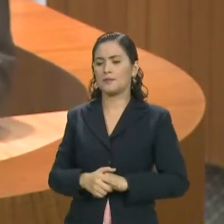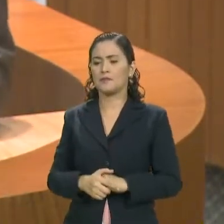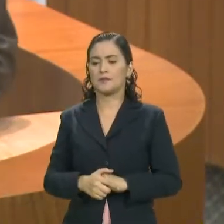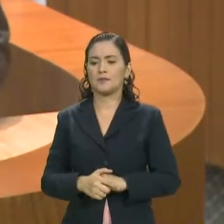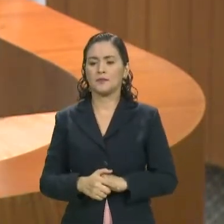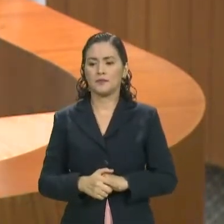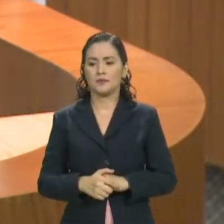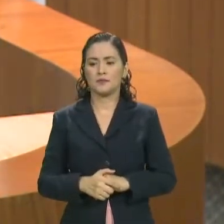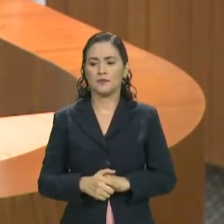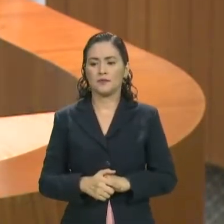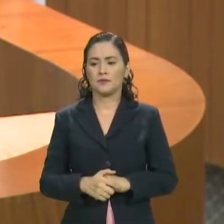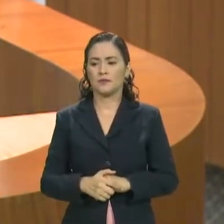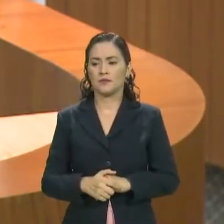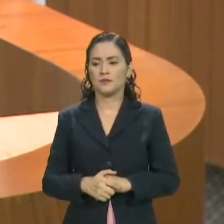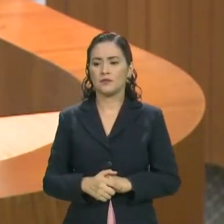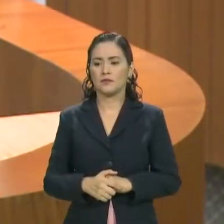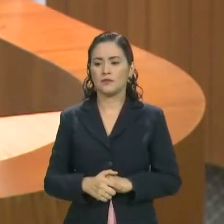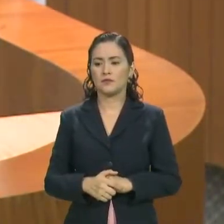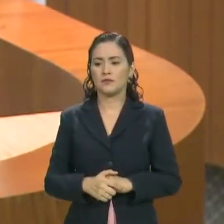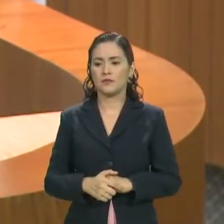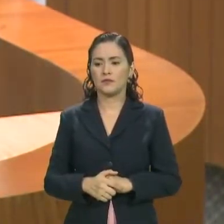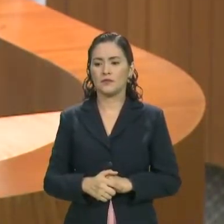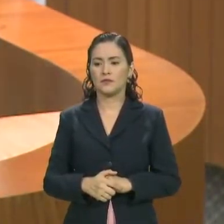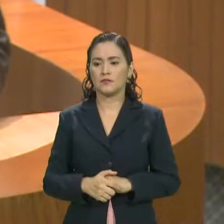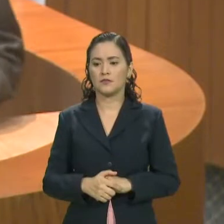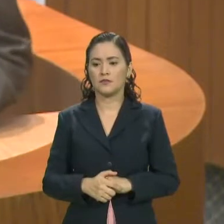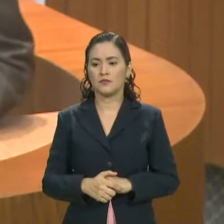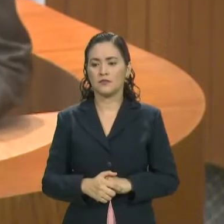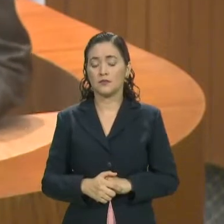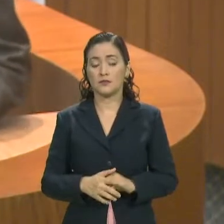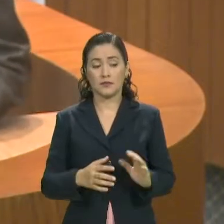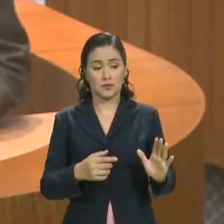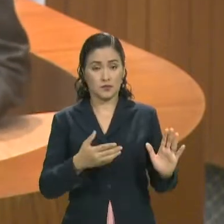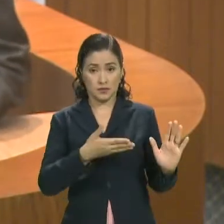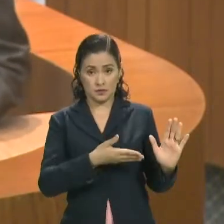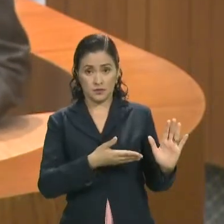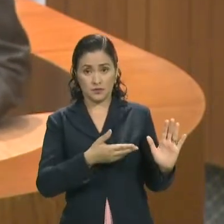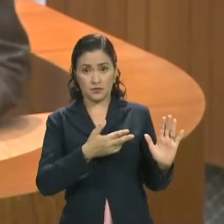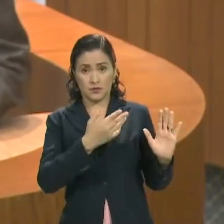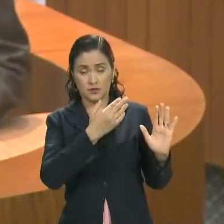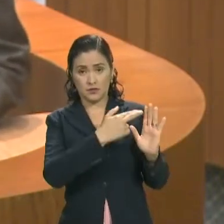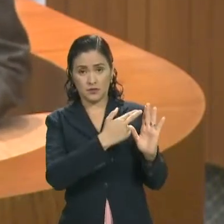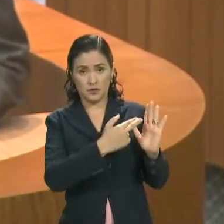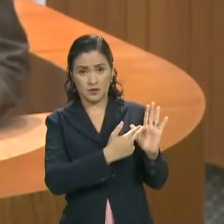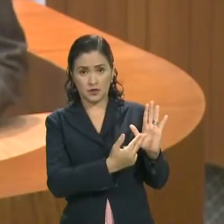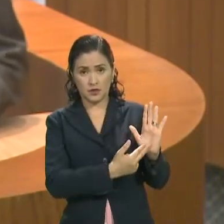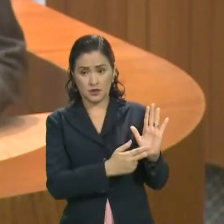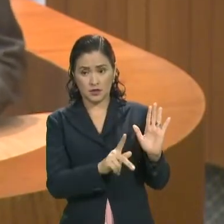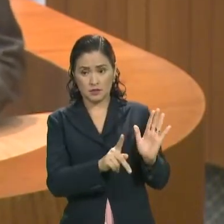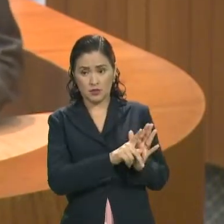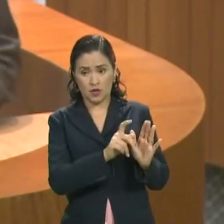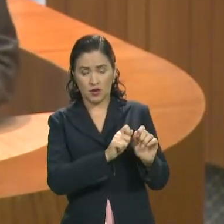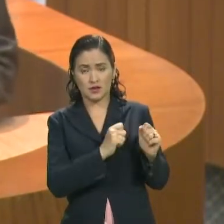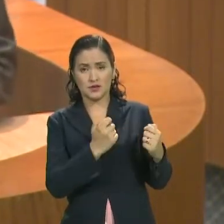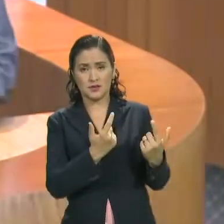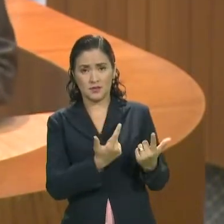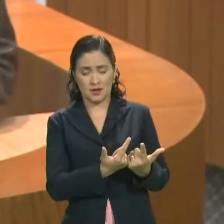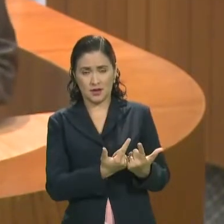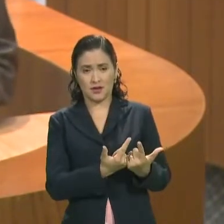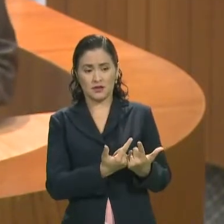o regimento interno da Casa. Esse regimento, que tem sido pouco